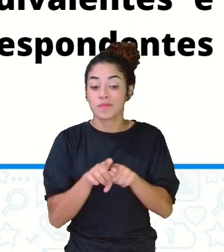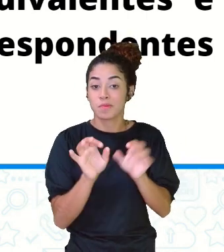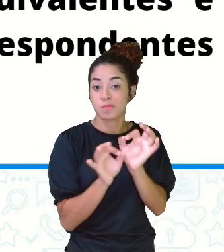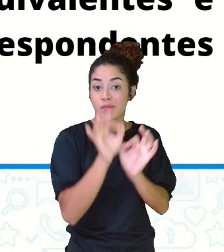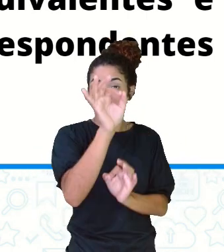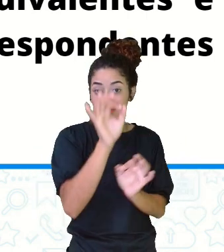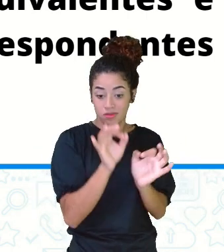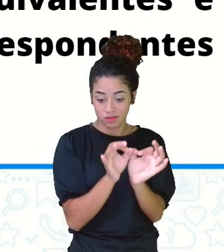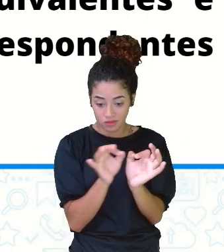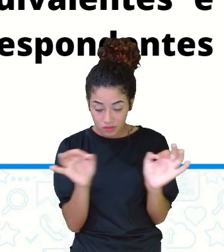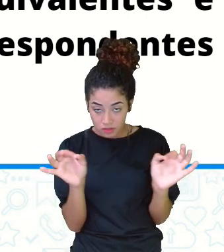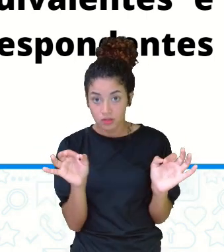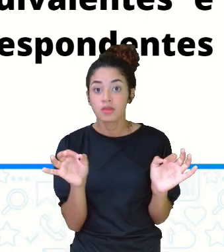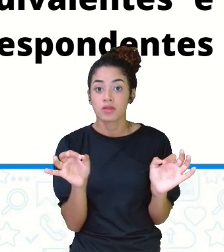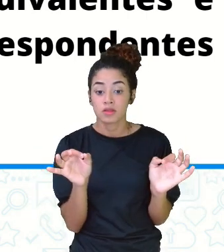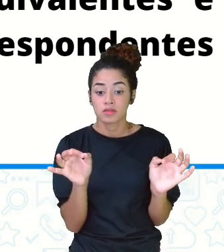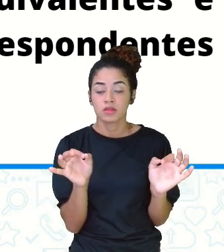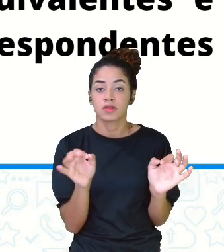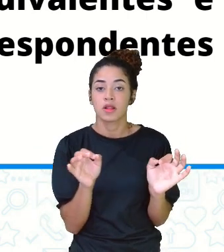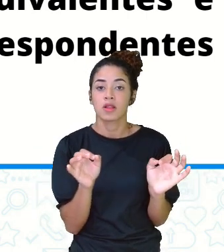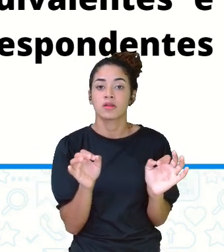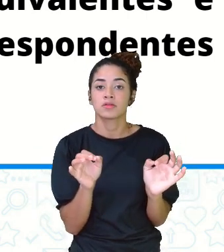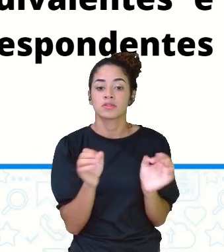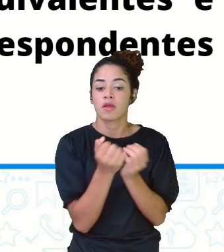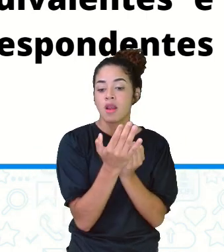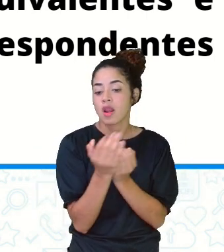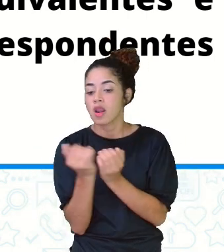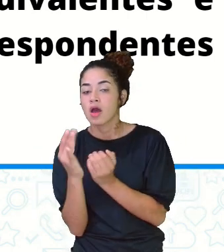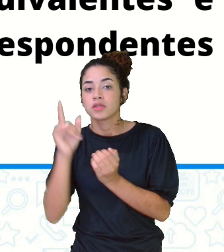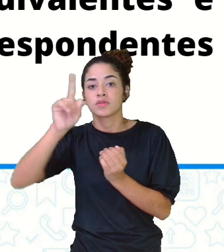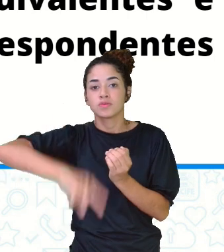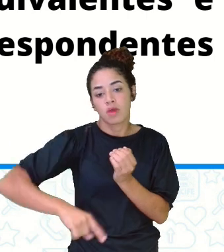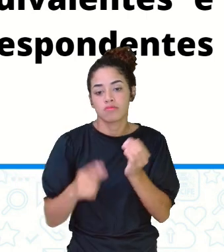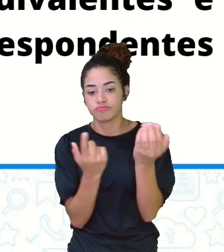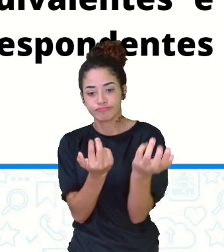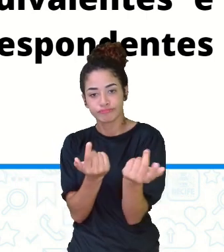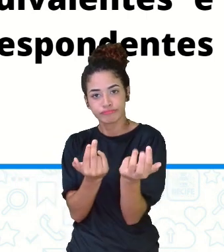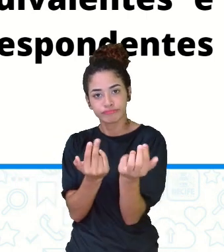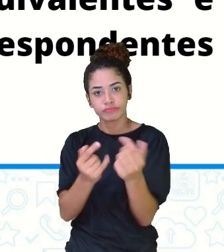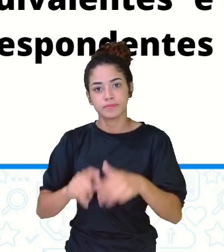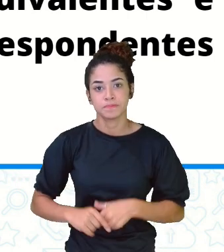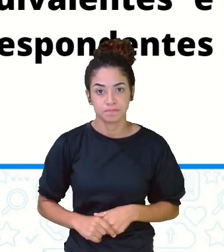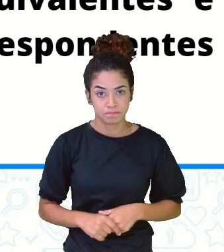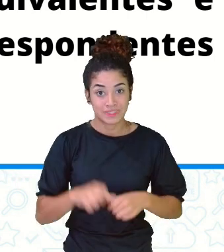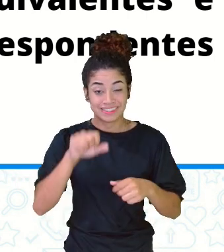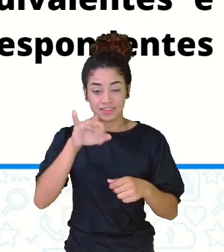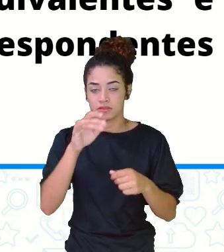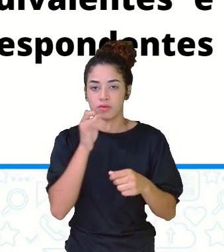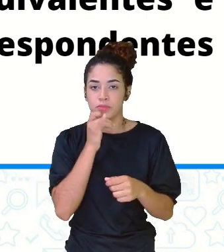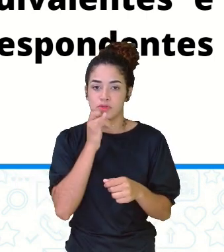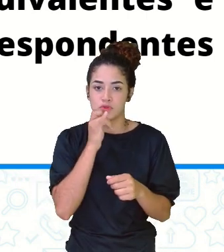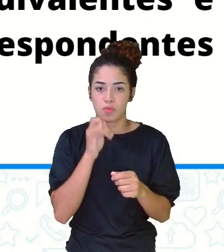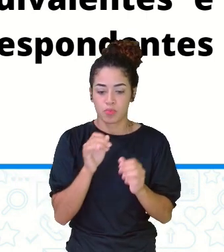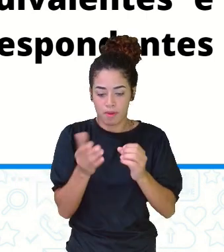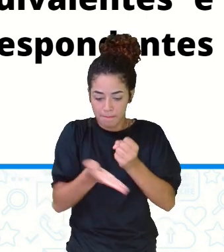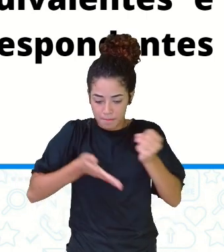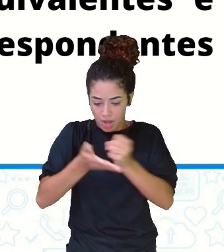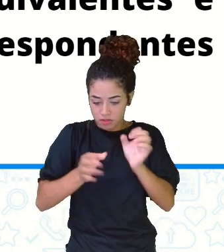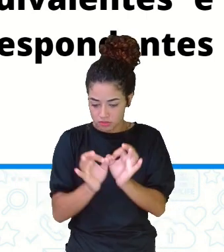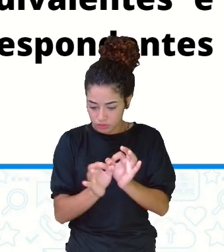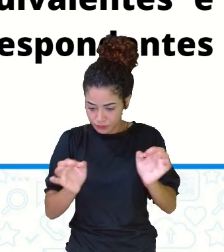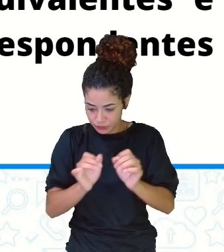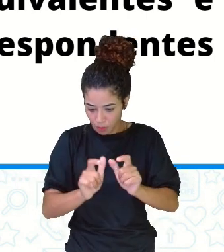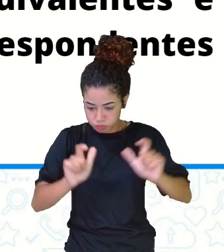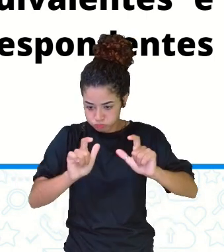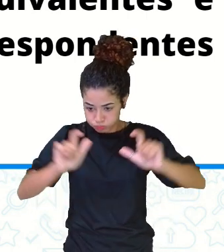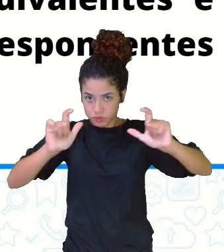dos lados correspondentes proporcionais, é o que eu disse para vocês. Se eu aumentei em 2 vezes a minha base,